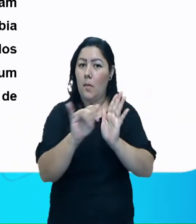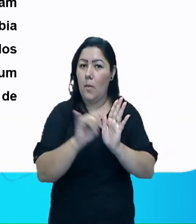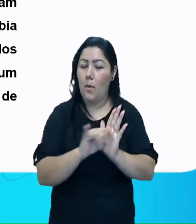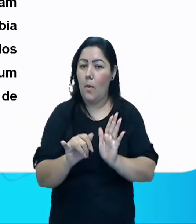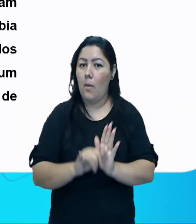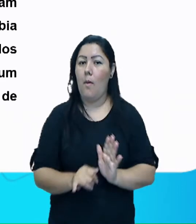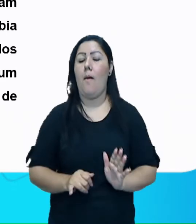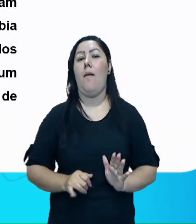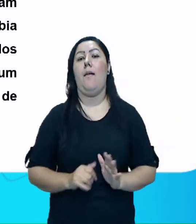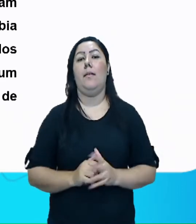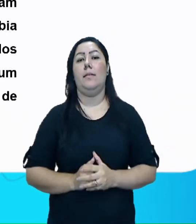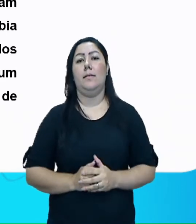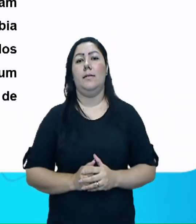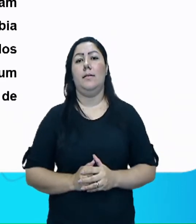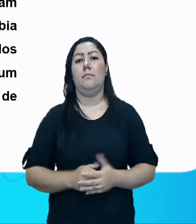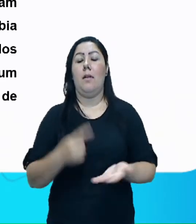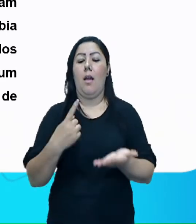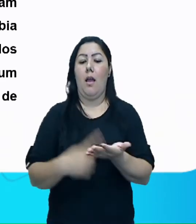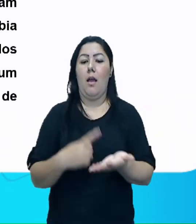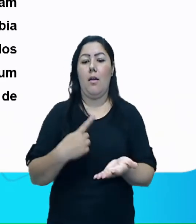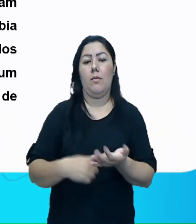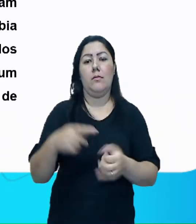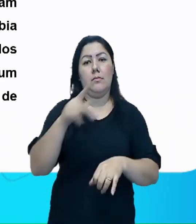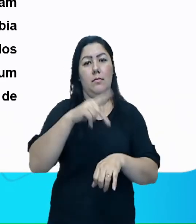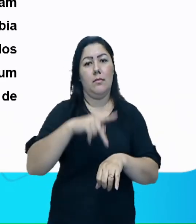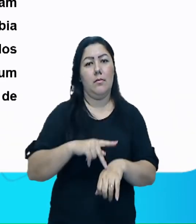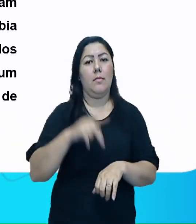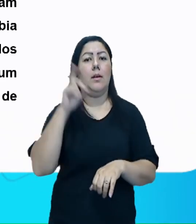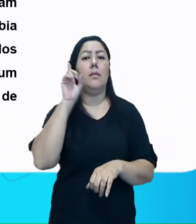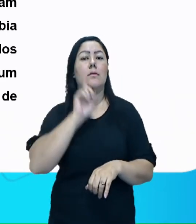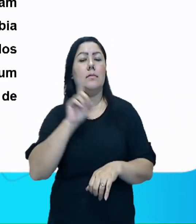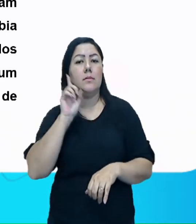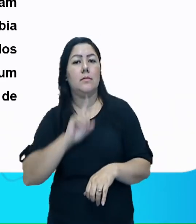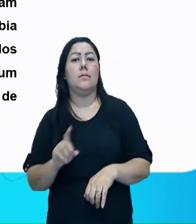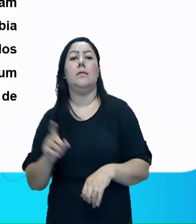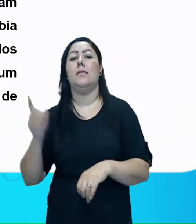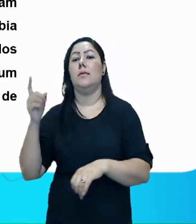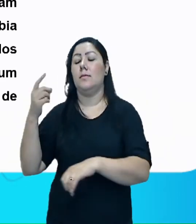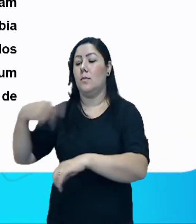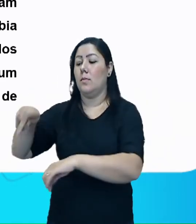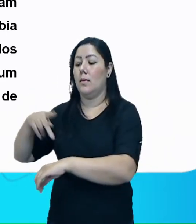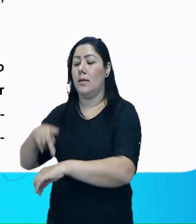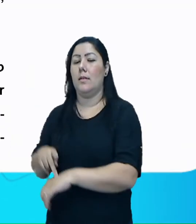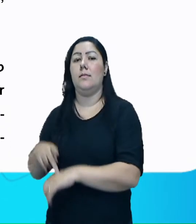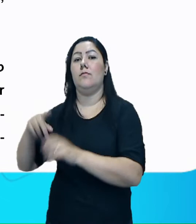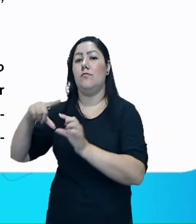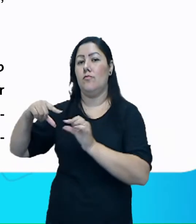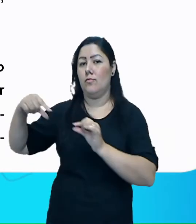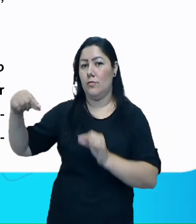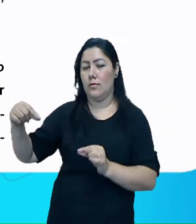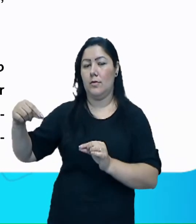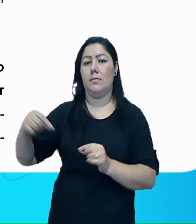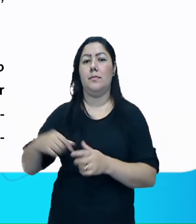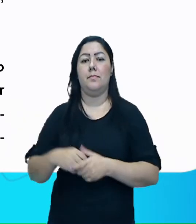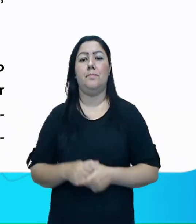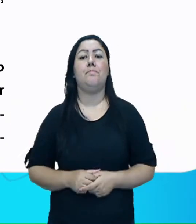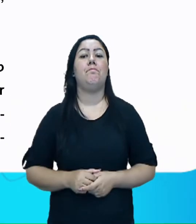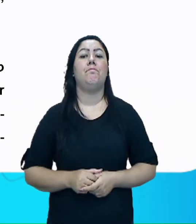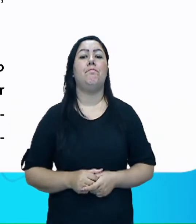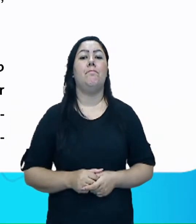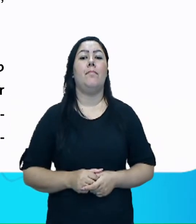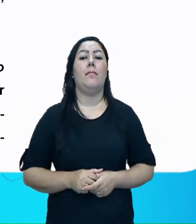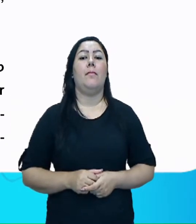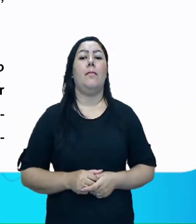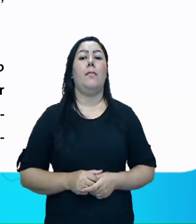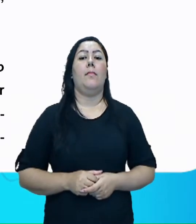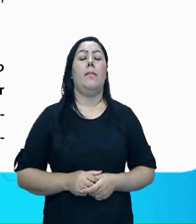Foi um acordo entre o Japão e os Estados Unidos em 1907. No mesmo sentido,